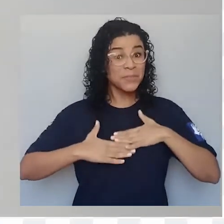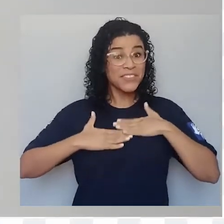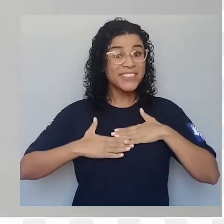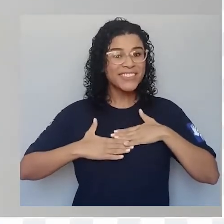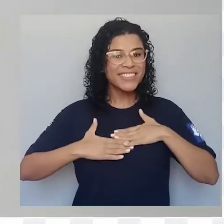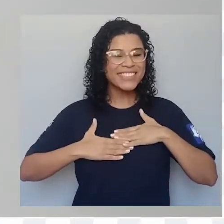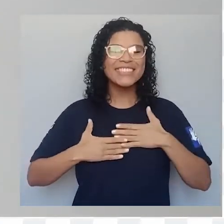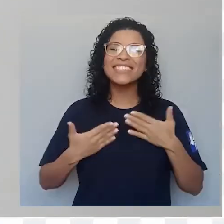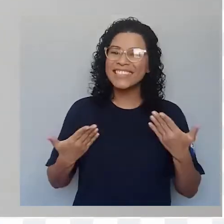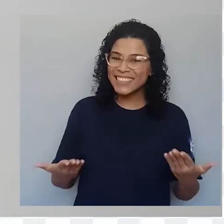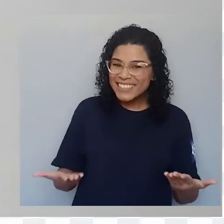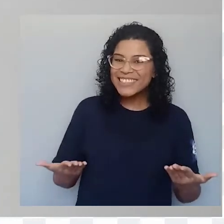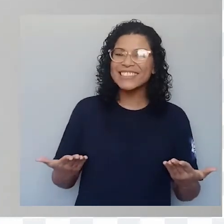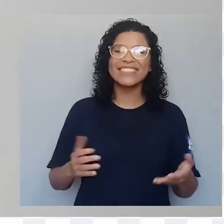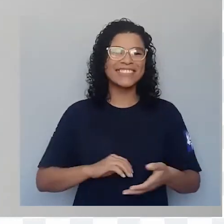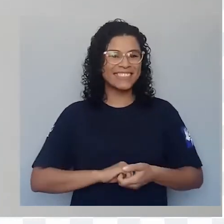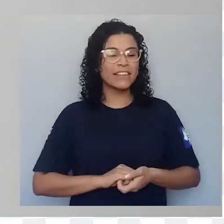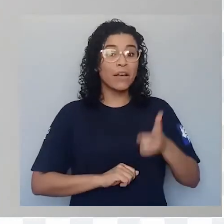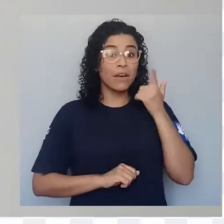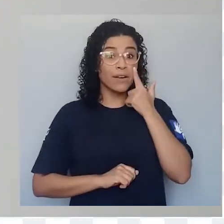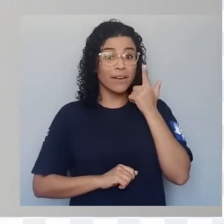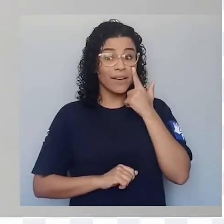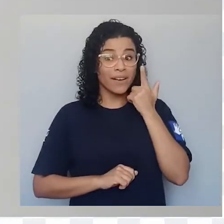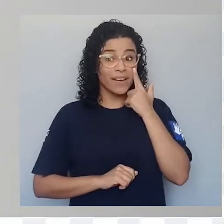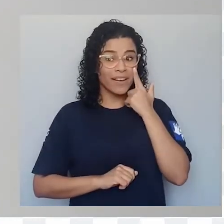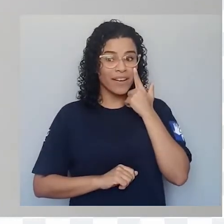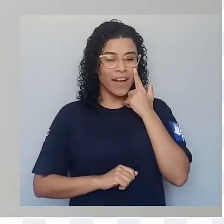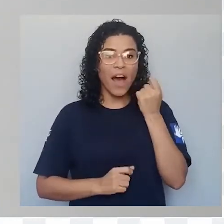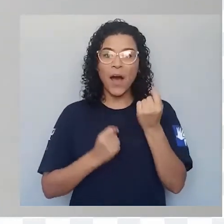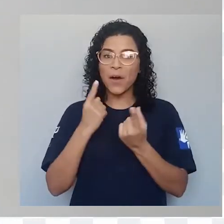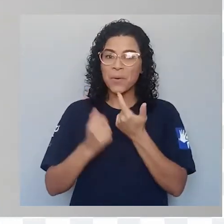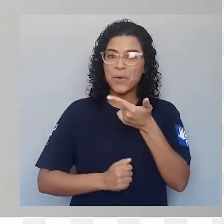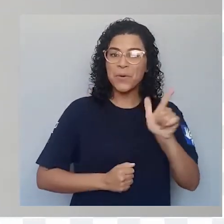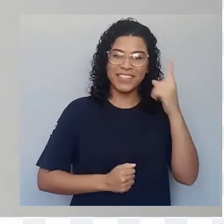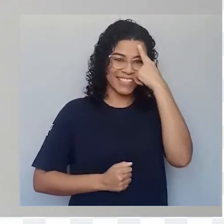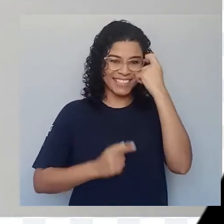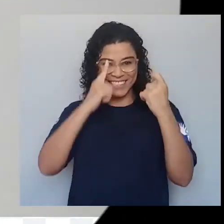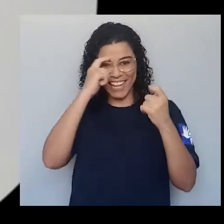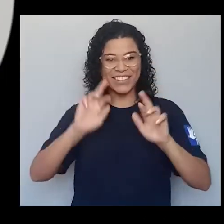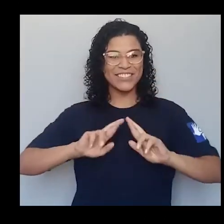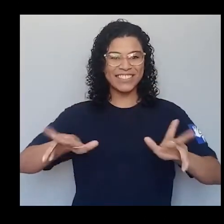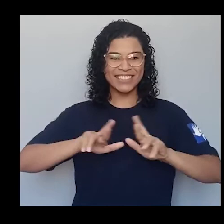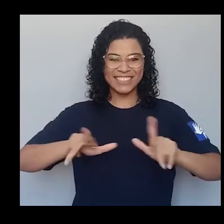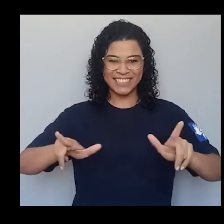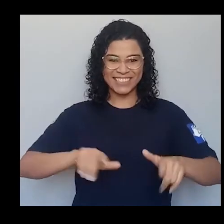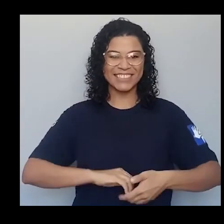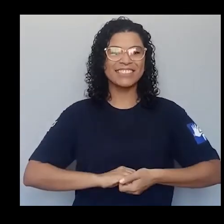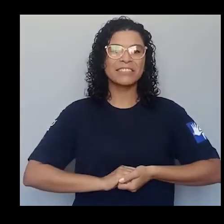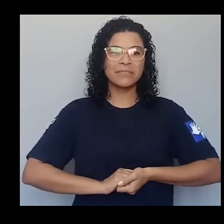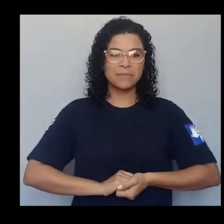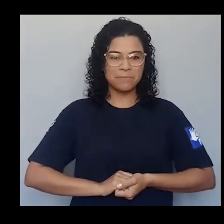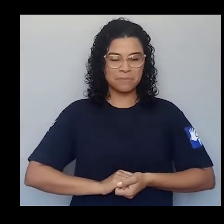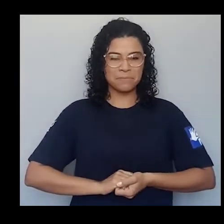criançada? Gostaram do desenho embaixo da mesa? Vejam mais algumas ideias.